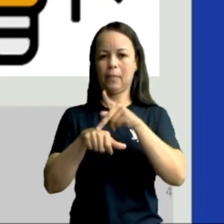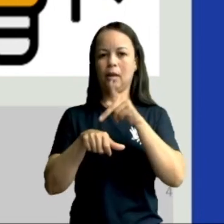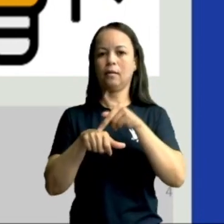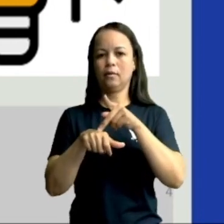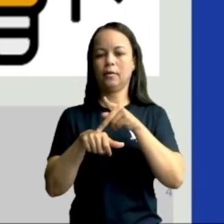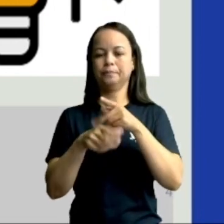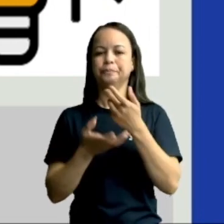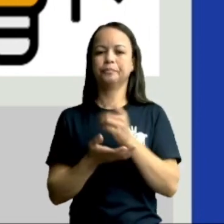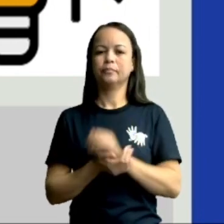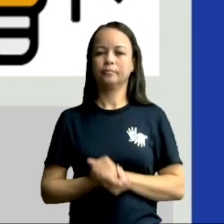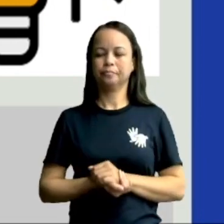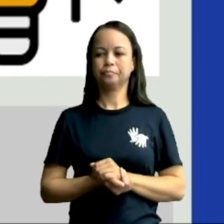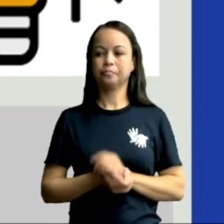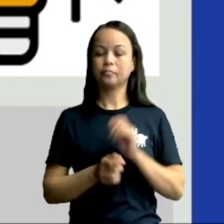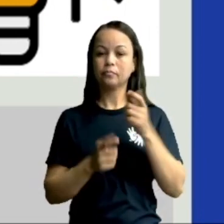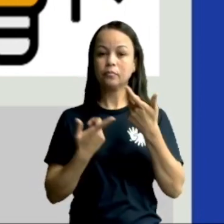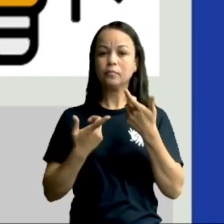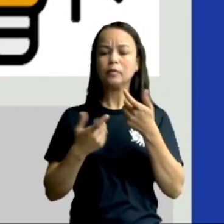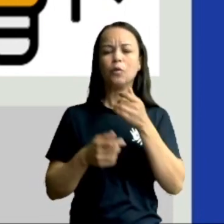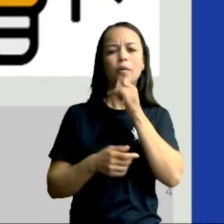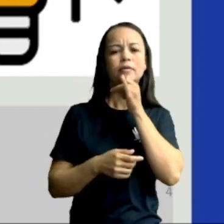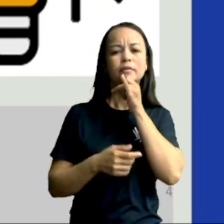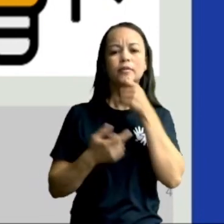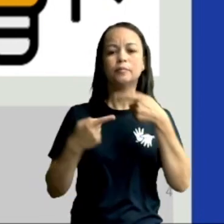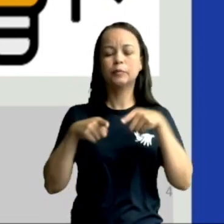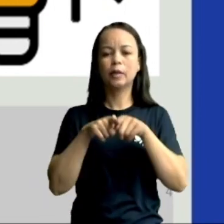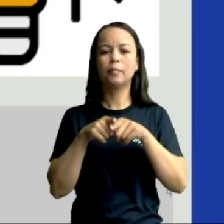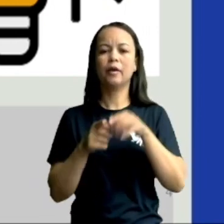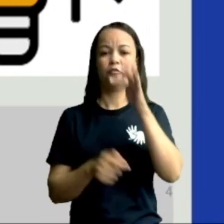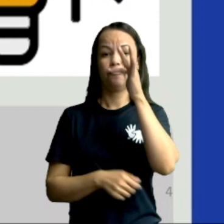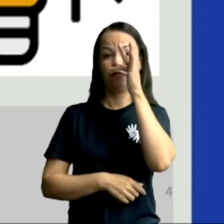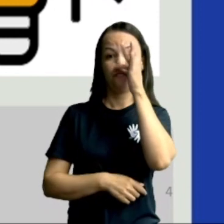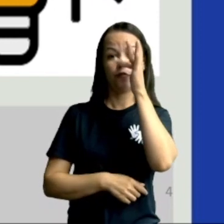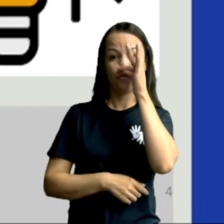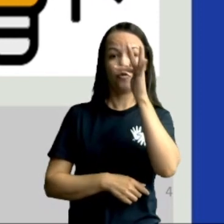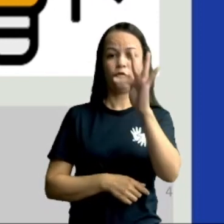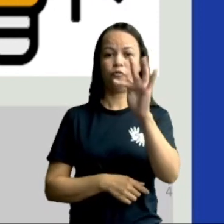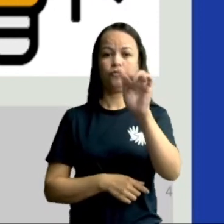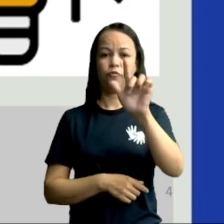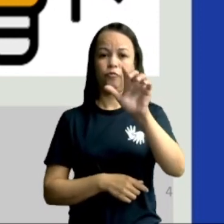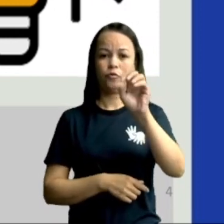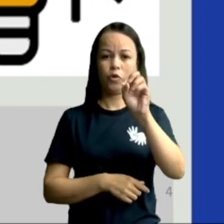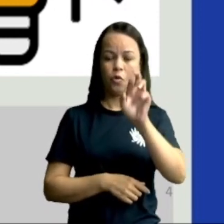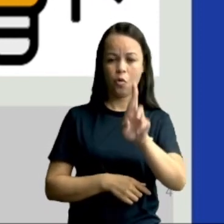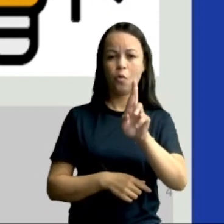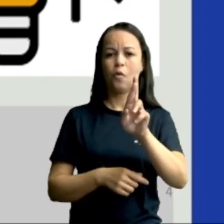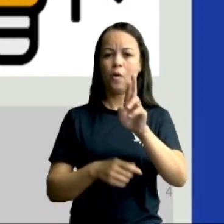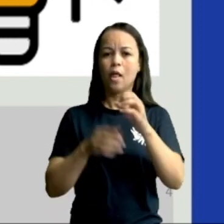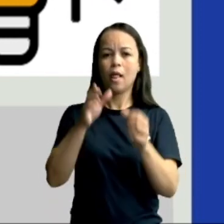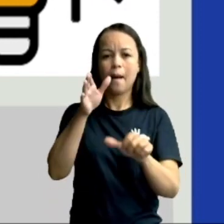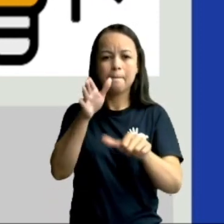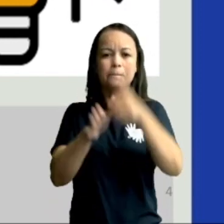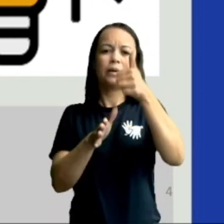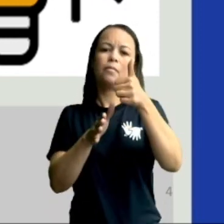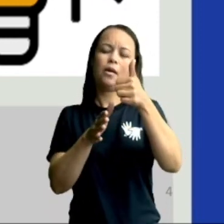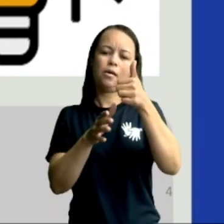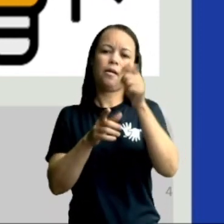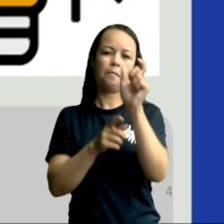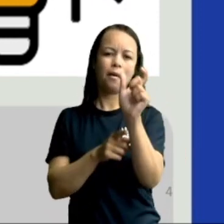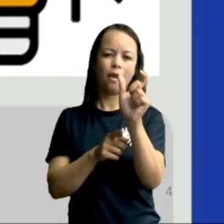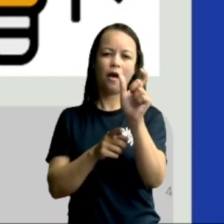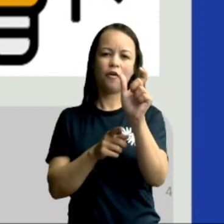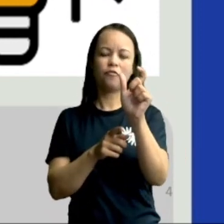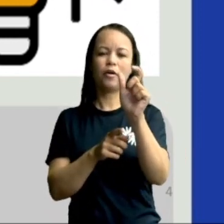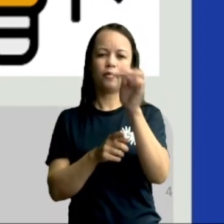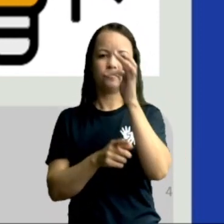bom? Temos logo em cima aí um exemplo, flor. Ela é uma palavra primitiva. Já